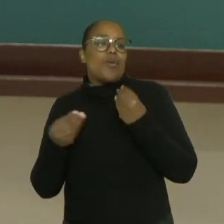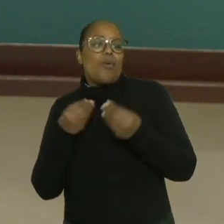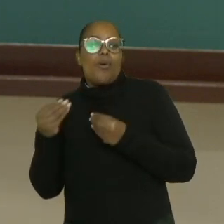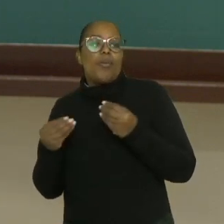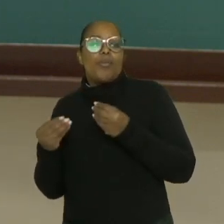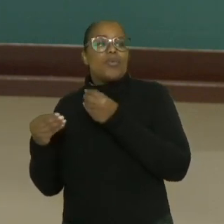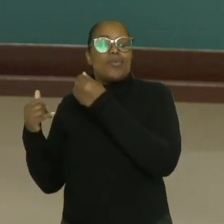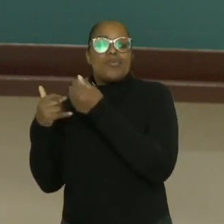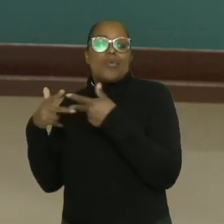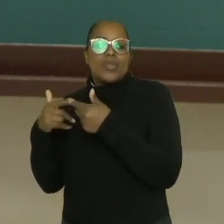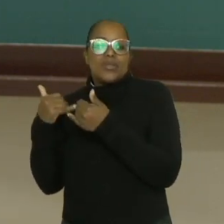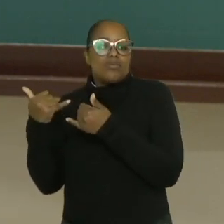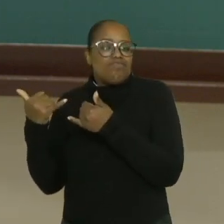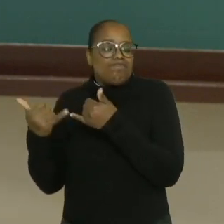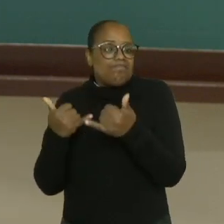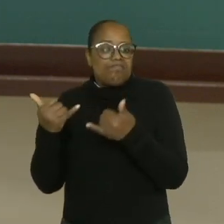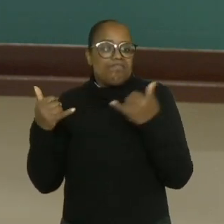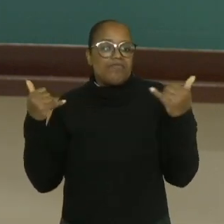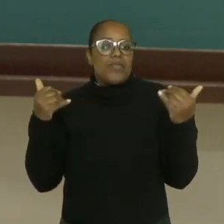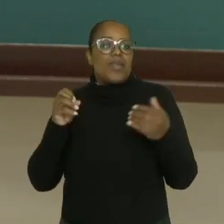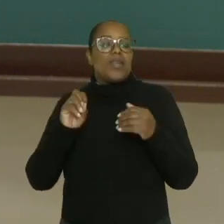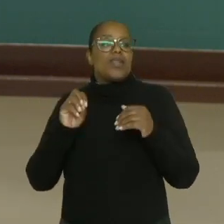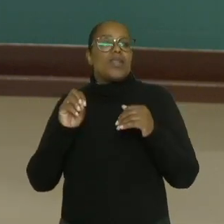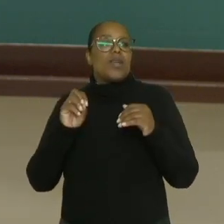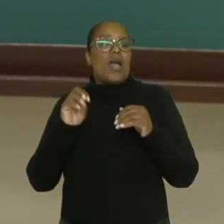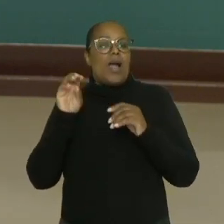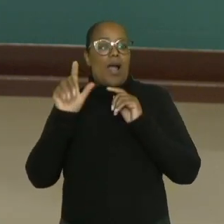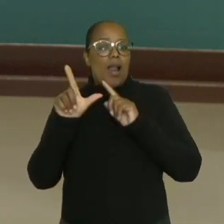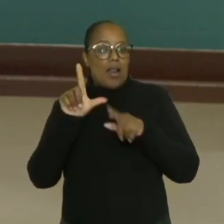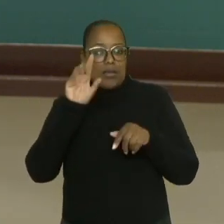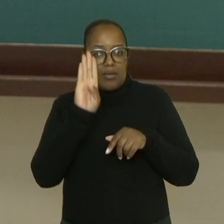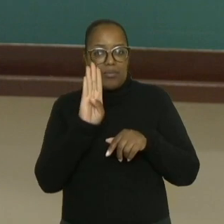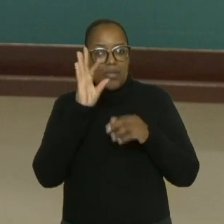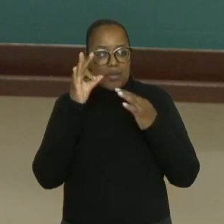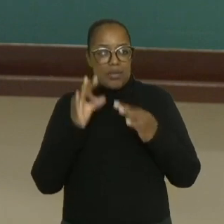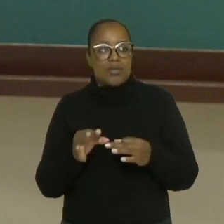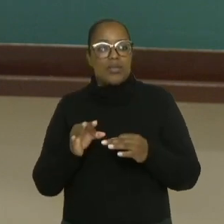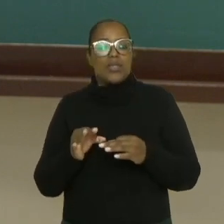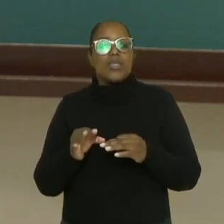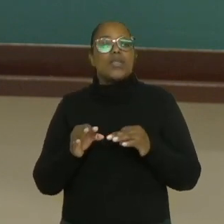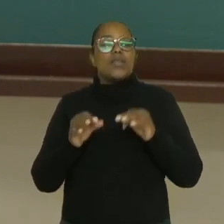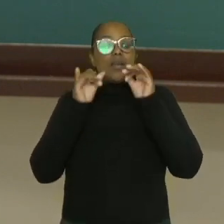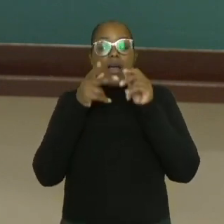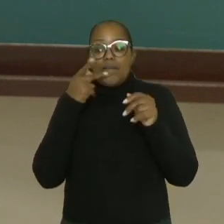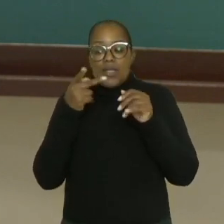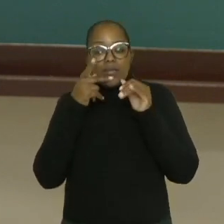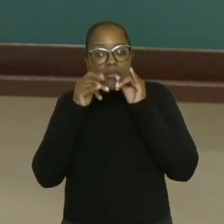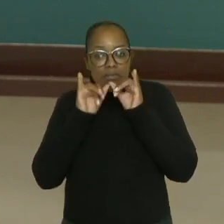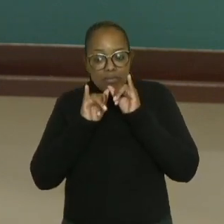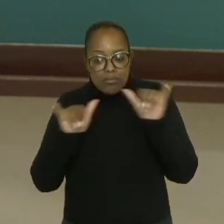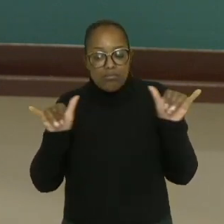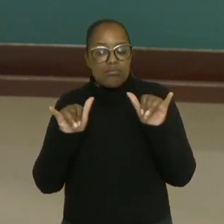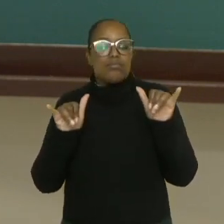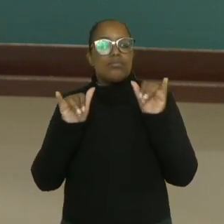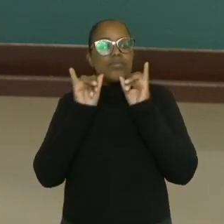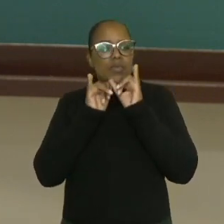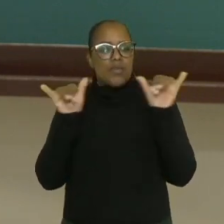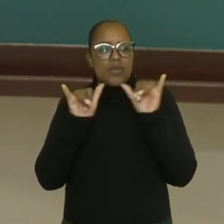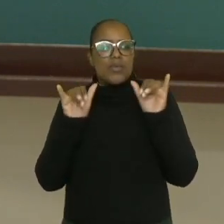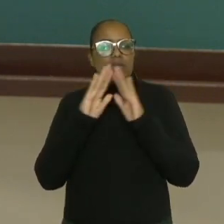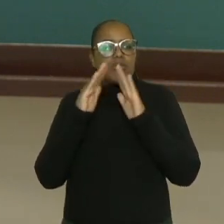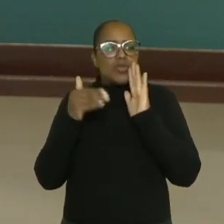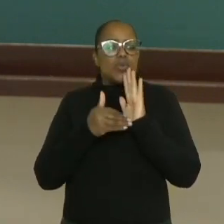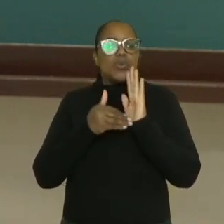conscientização política, nada a ver, né? Então a B é a resposta certa. Fornecer informações que fomentem o debate político na esfera